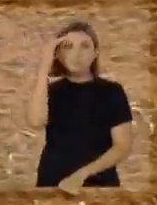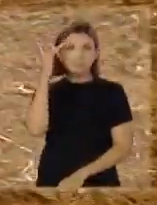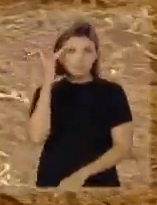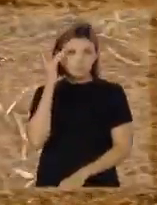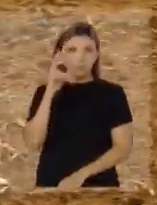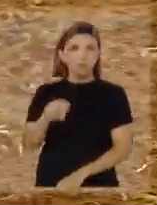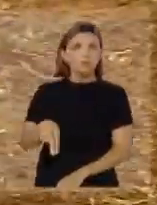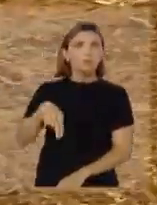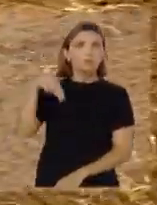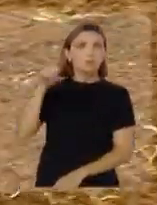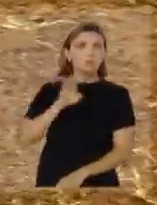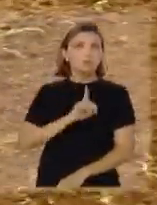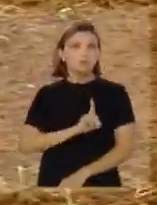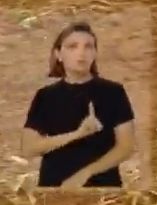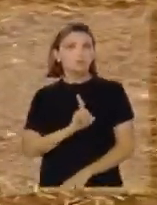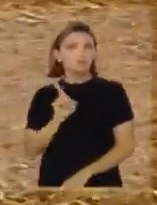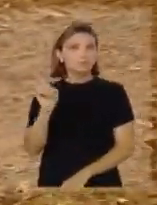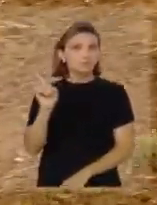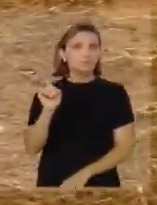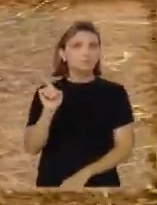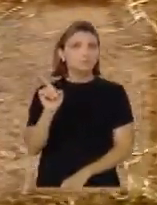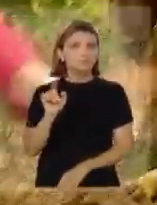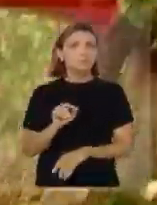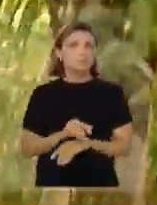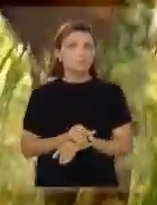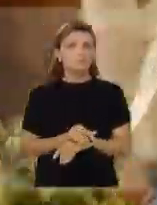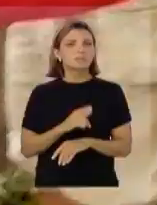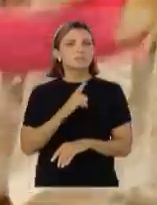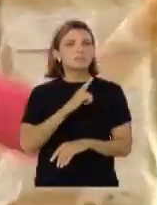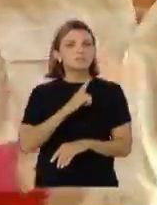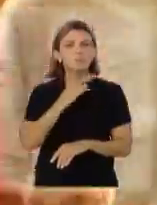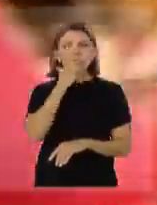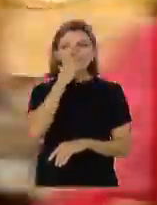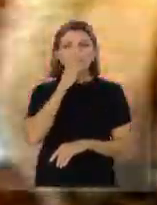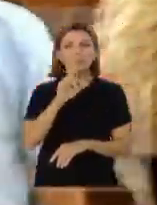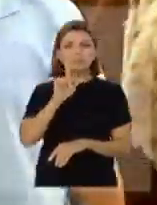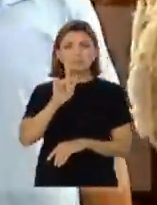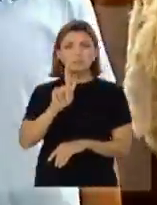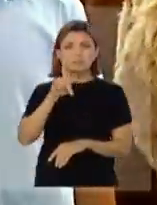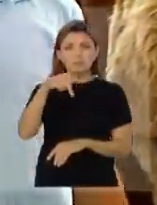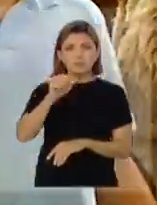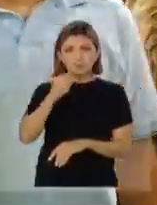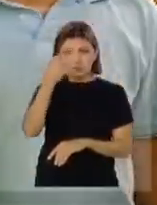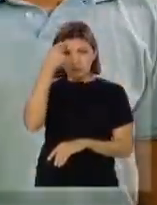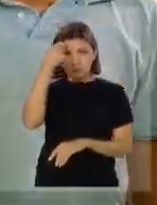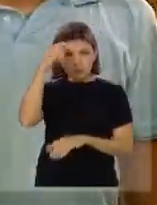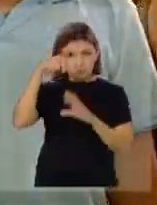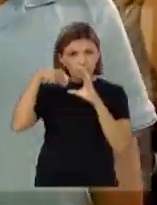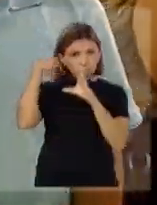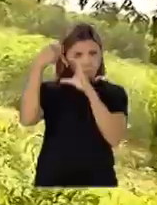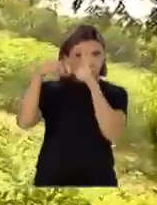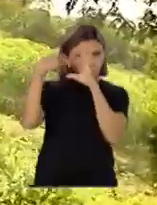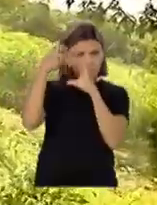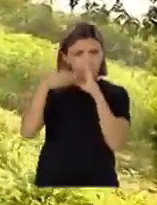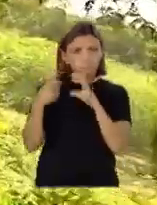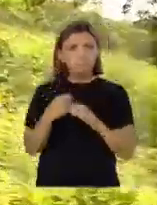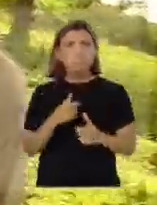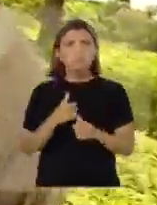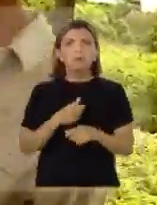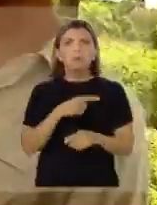Gente, pelo jeito, eles estão indo pro norte, que é pra lá. Ah, depois a Marta me bate quando eu falo que tem um GPS na cabeça.